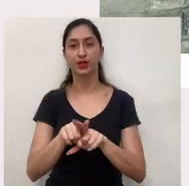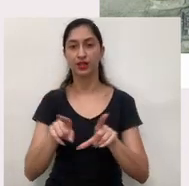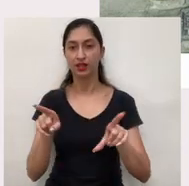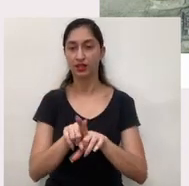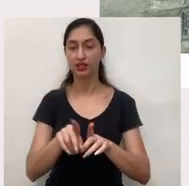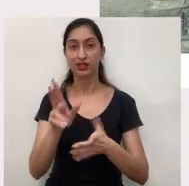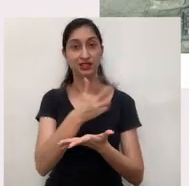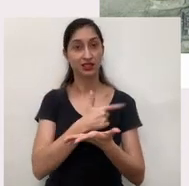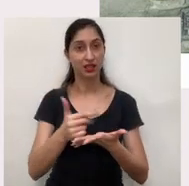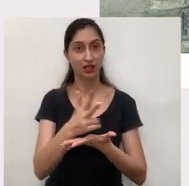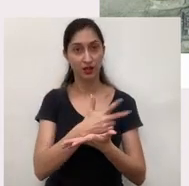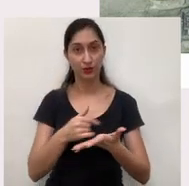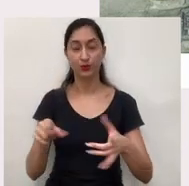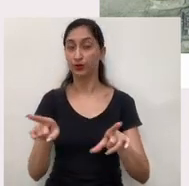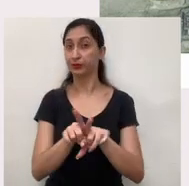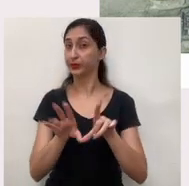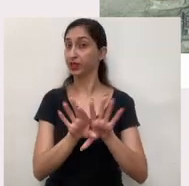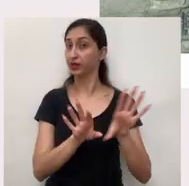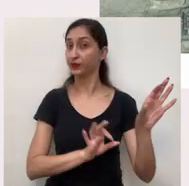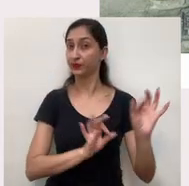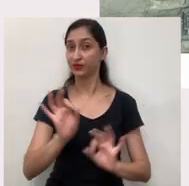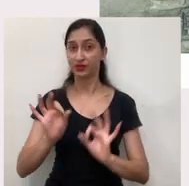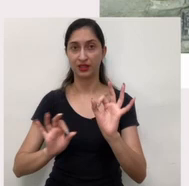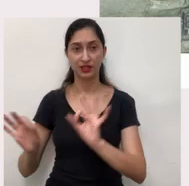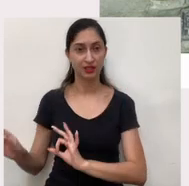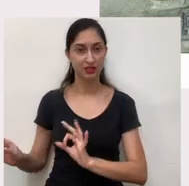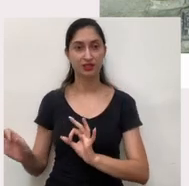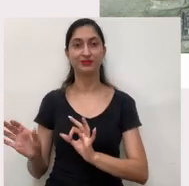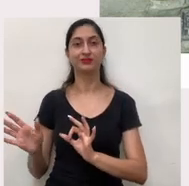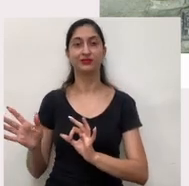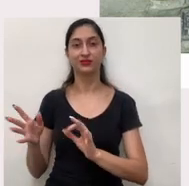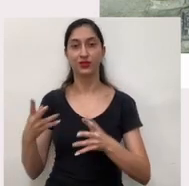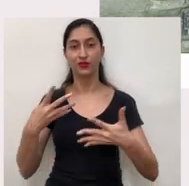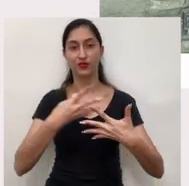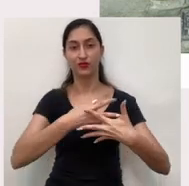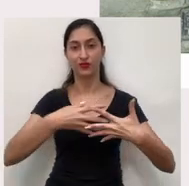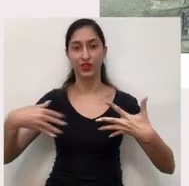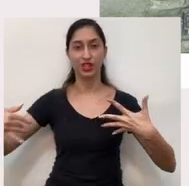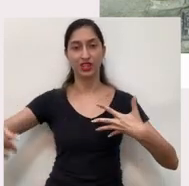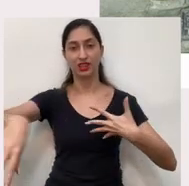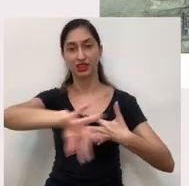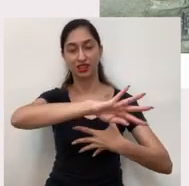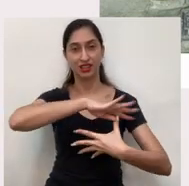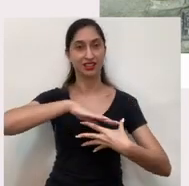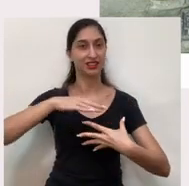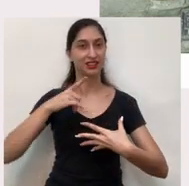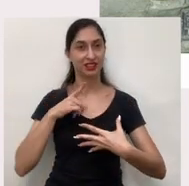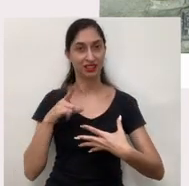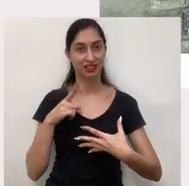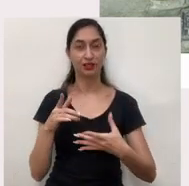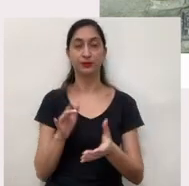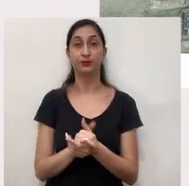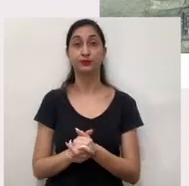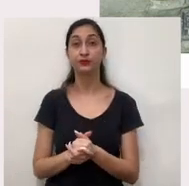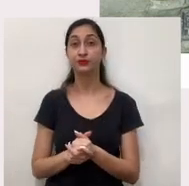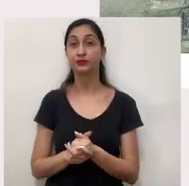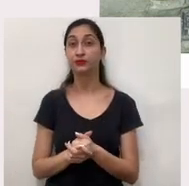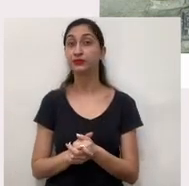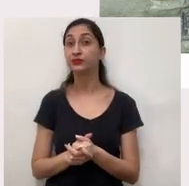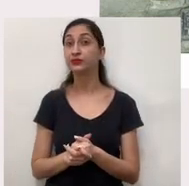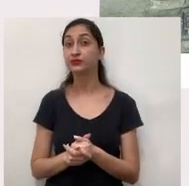vernaculares, arranjos, né, com fita zebrada, enfim, só para descrever algumas, né, de